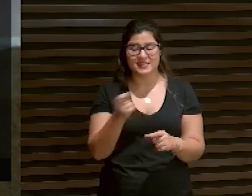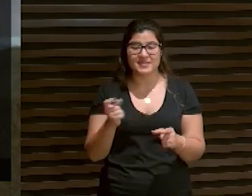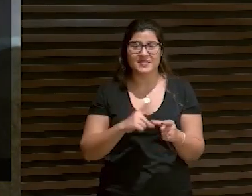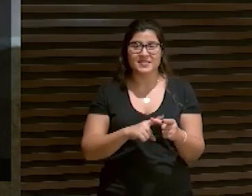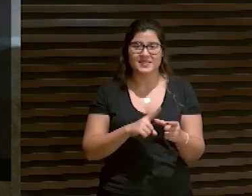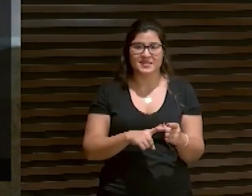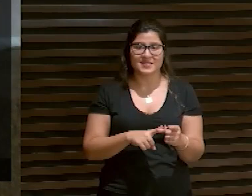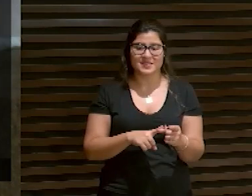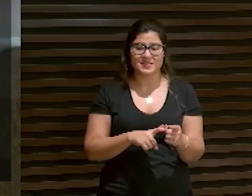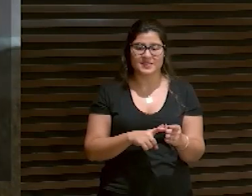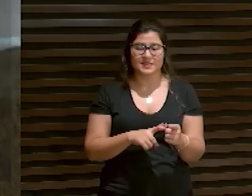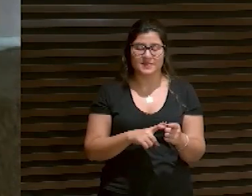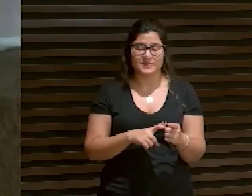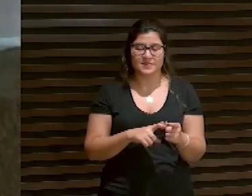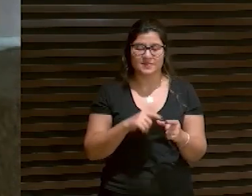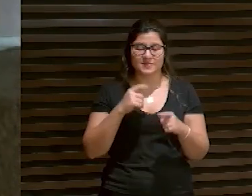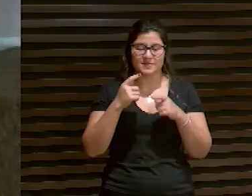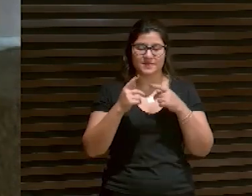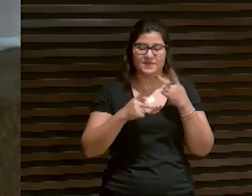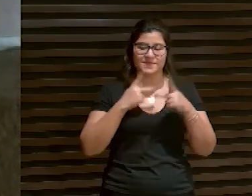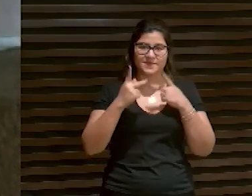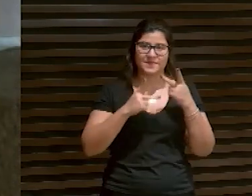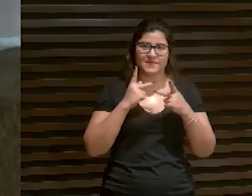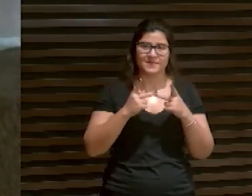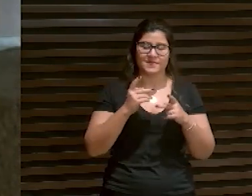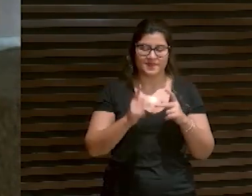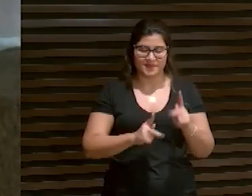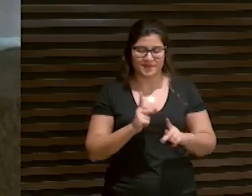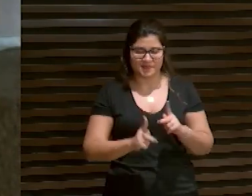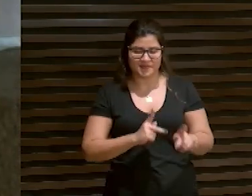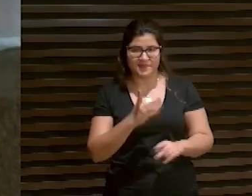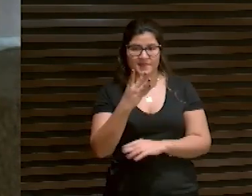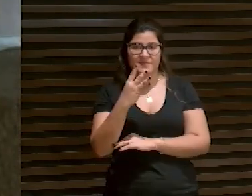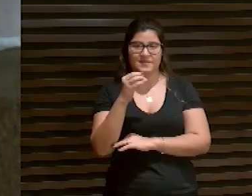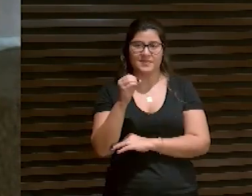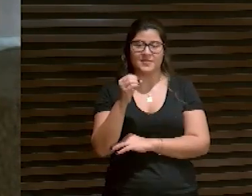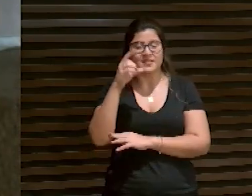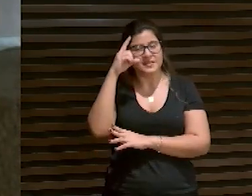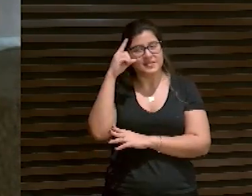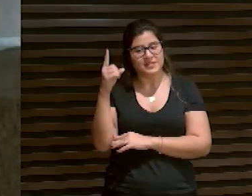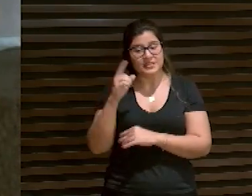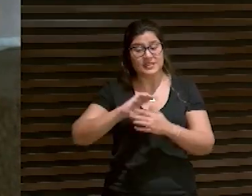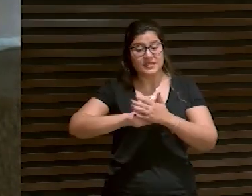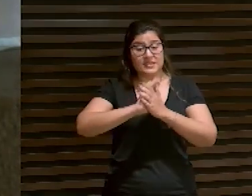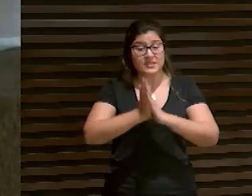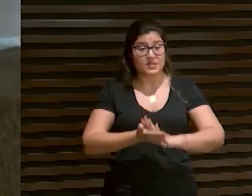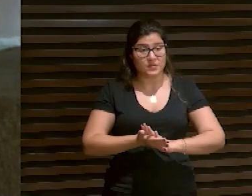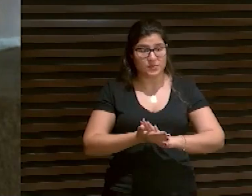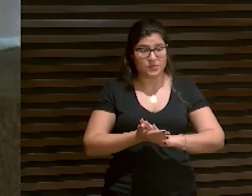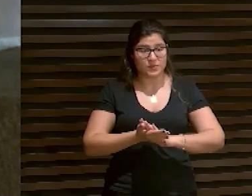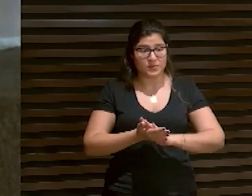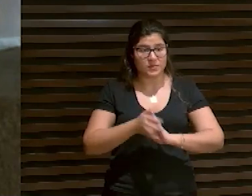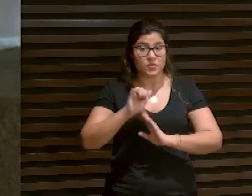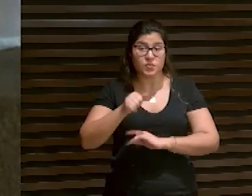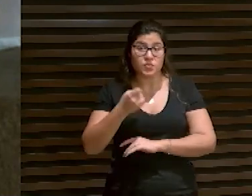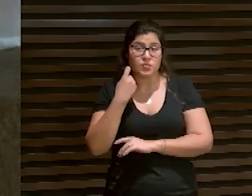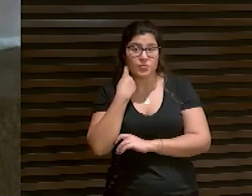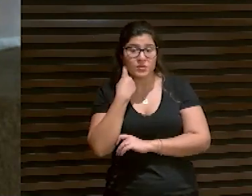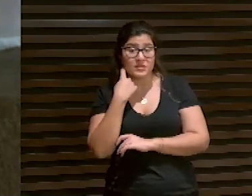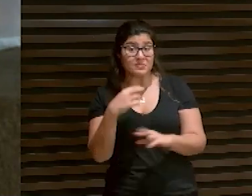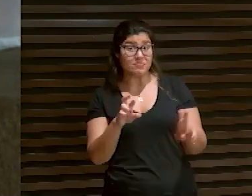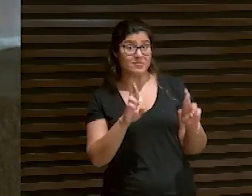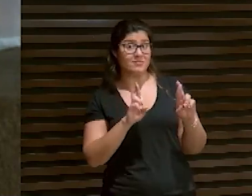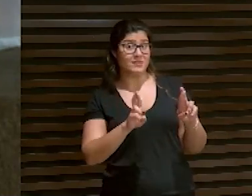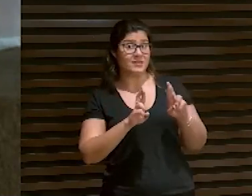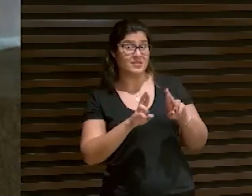ali, porque ele falou para aquele povo que em 40 dias eles seriam destruídos. E Jonas, talvez ele tenha a esperança de que